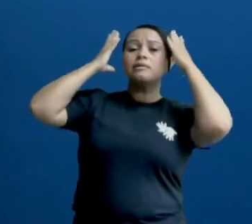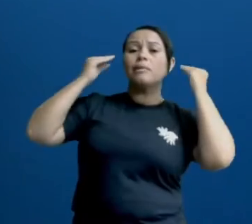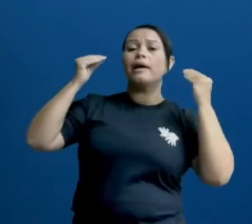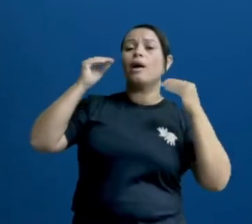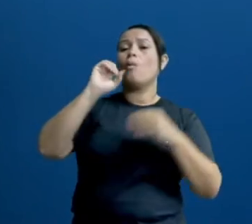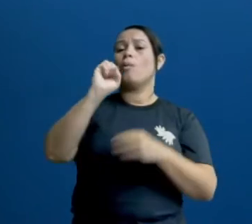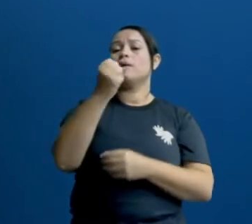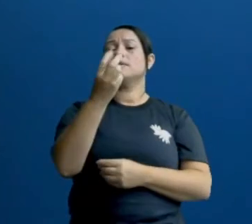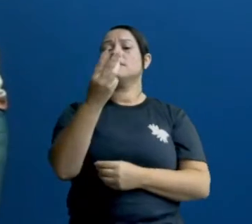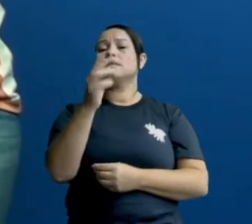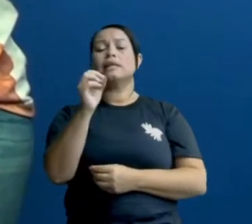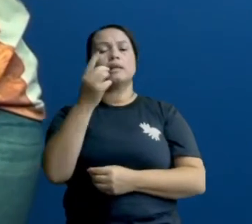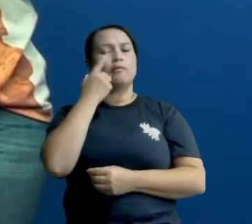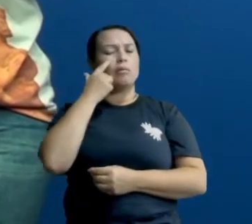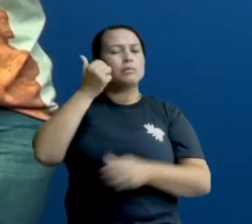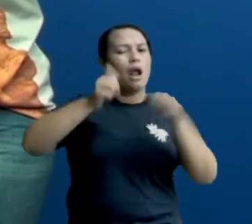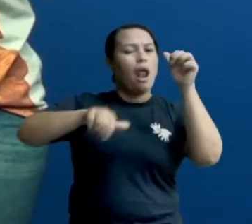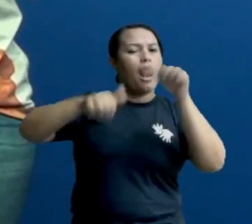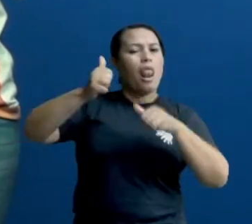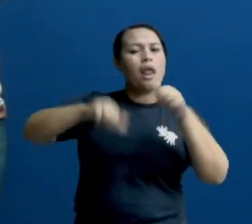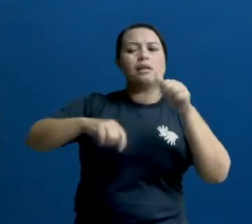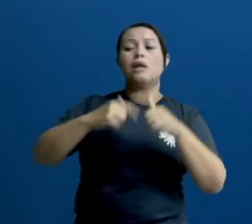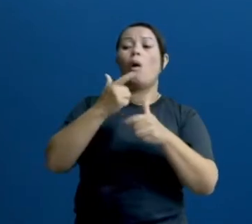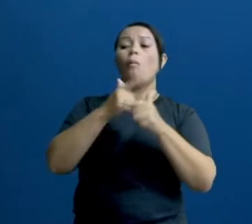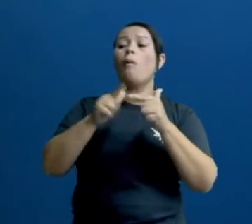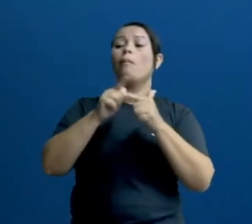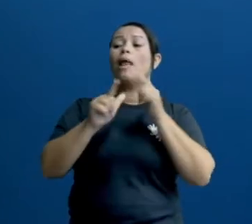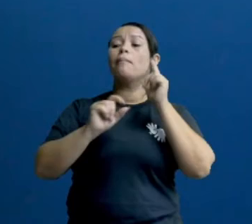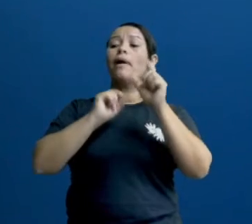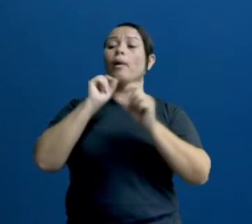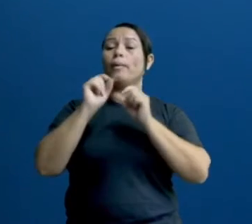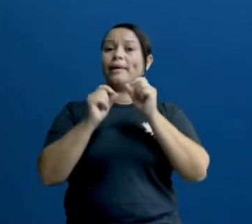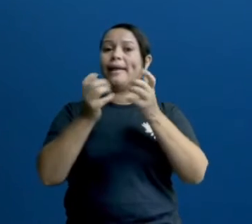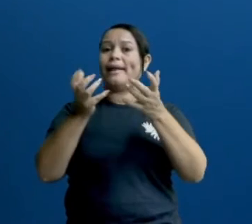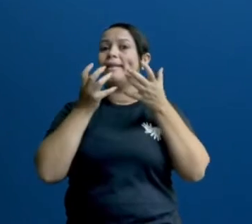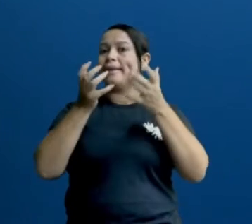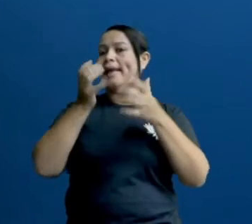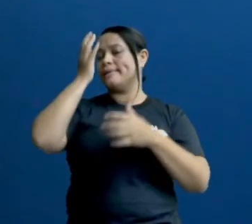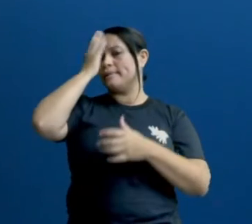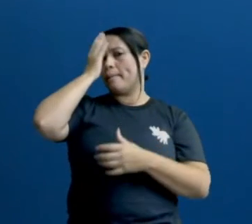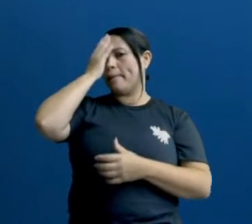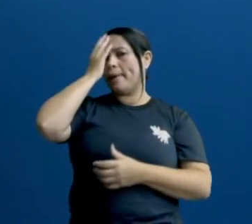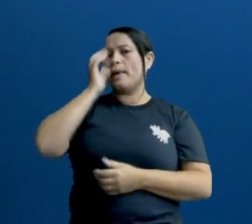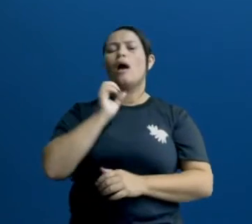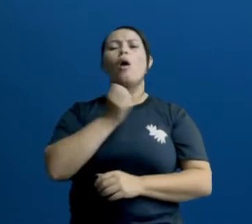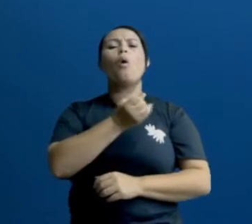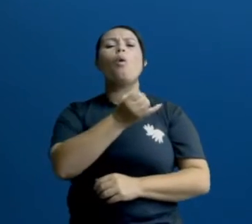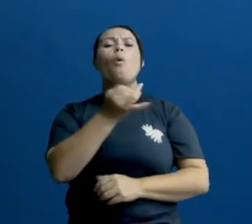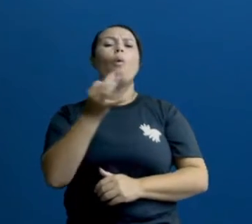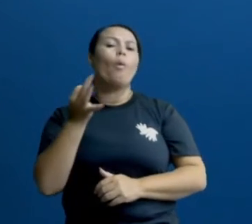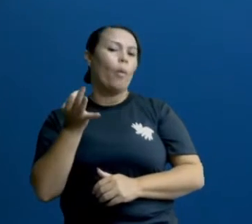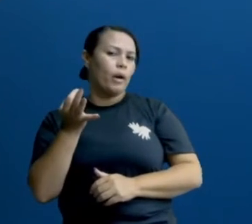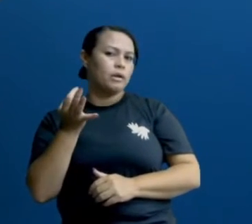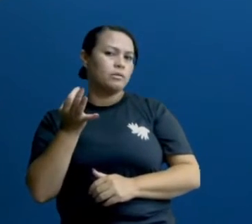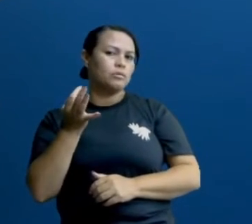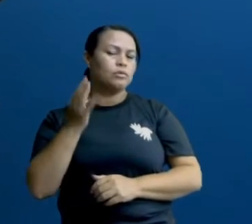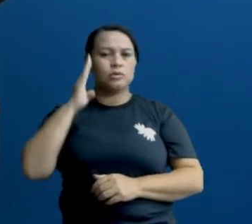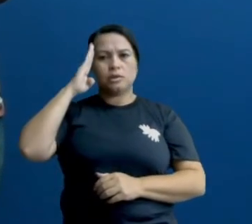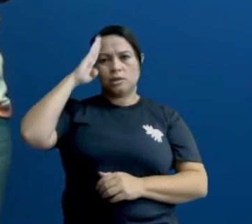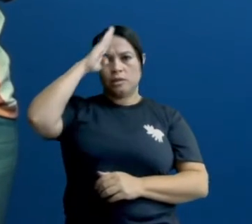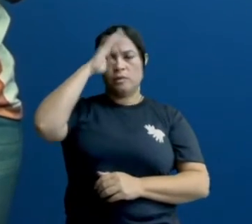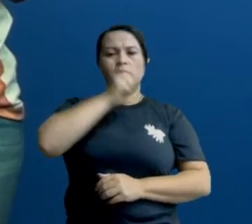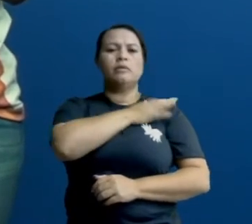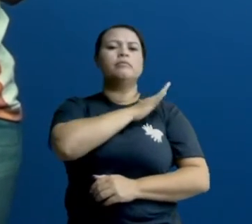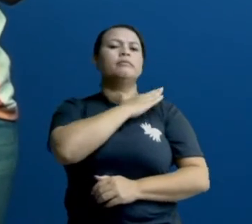vamos analisar aqui a situação. O problema, ele quer saber quantos soldados foram mortos